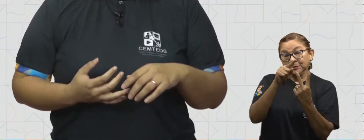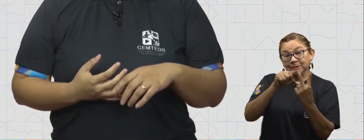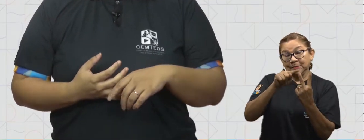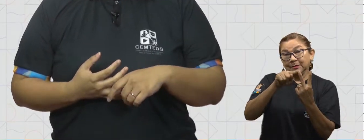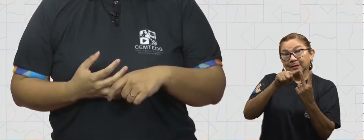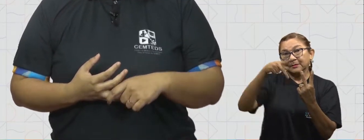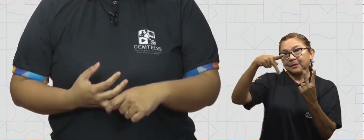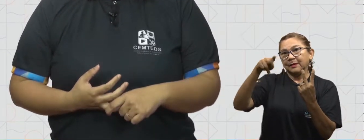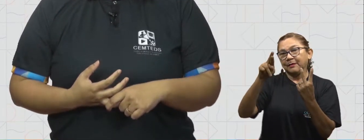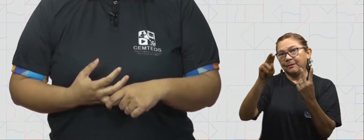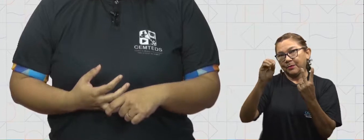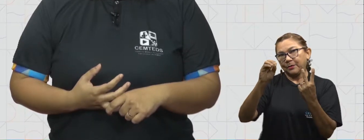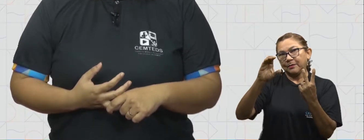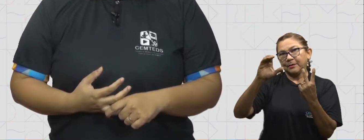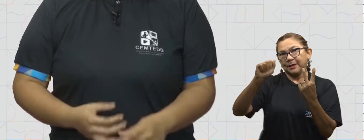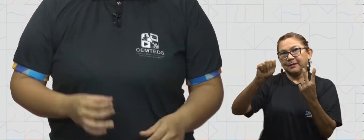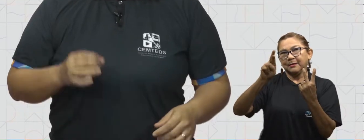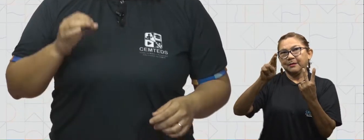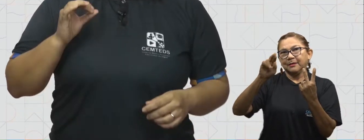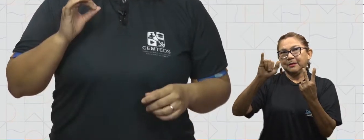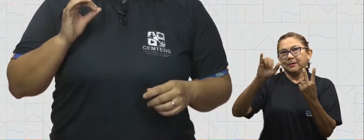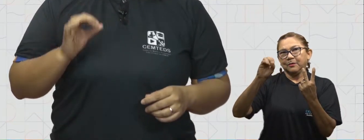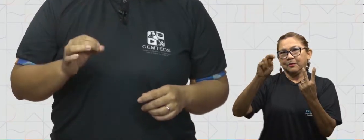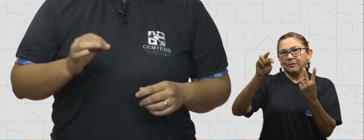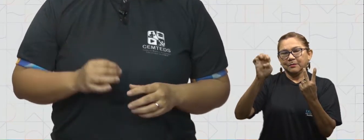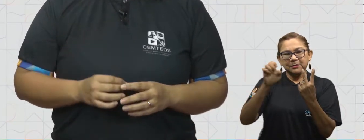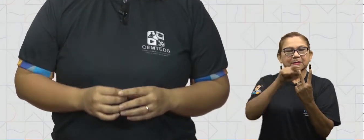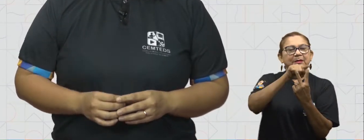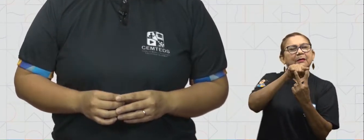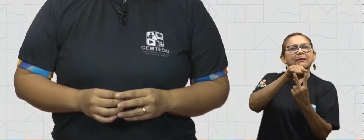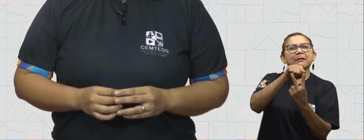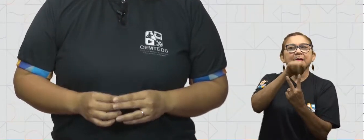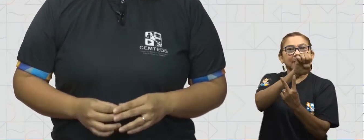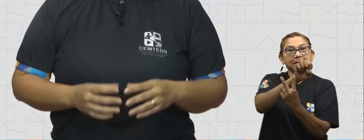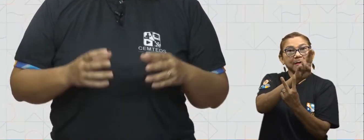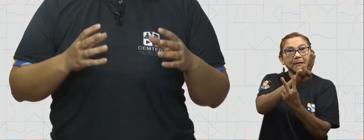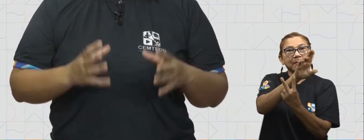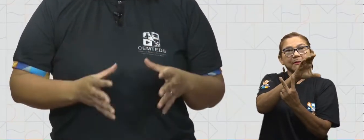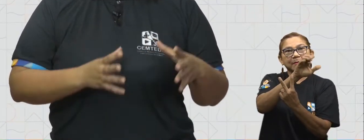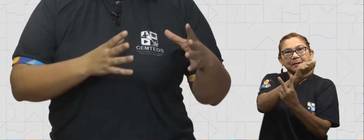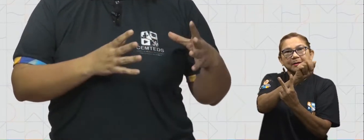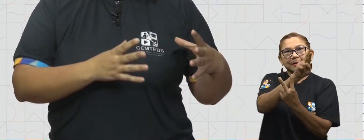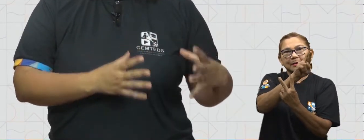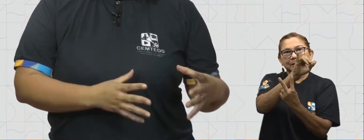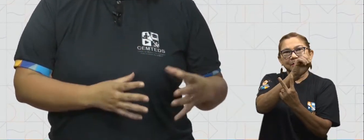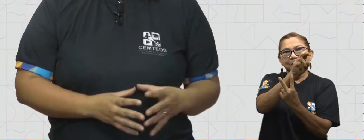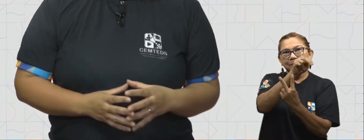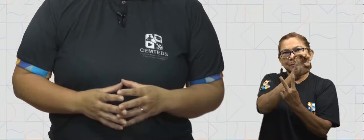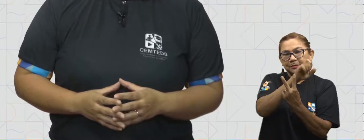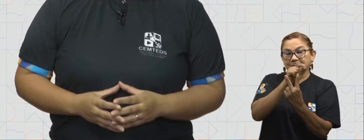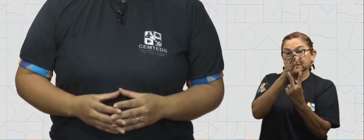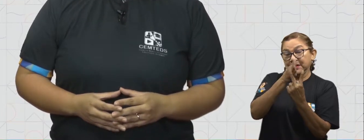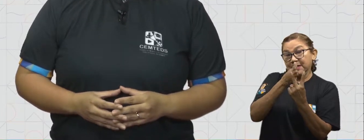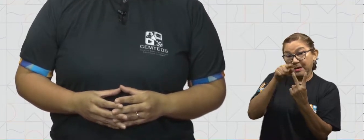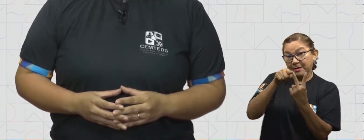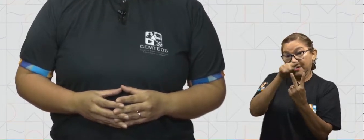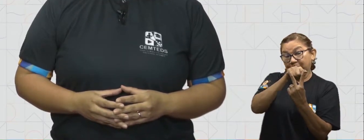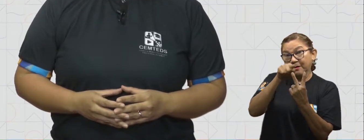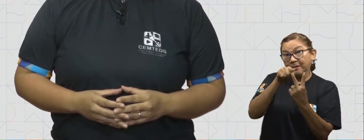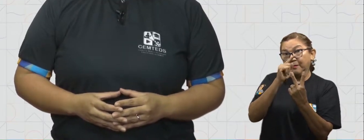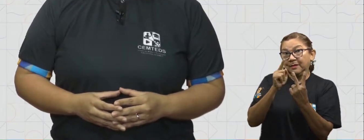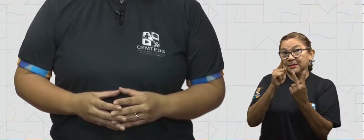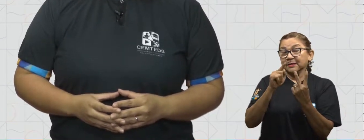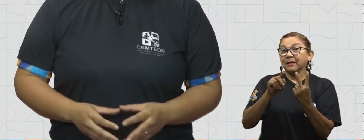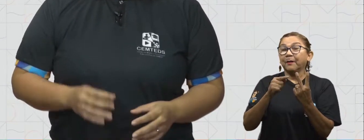procariontes e eucariontes. As células procariontes são células primitivas, geralmente encontradas